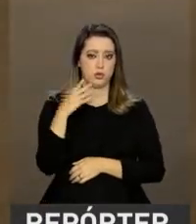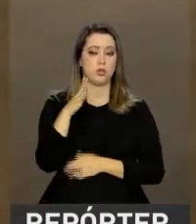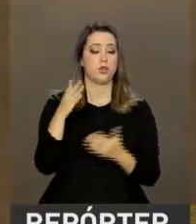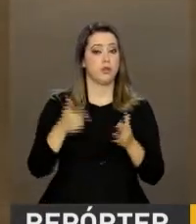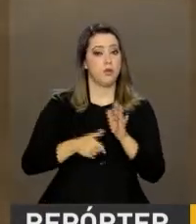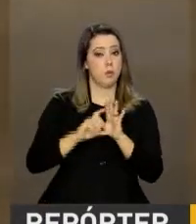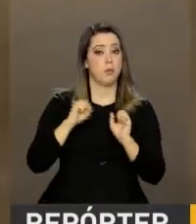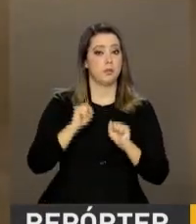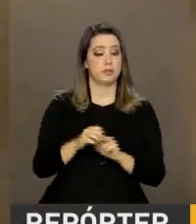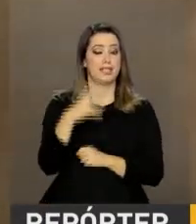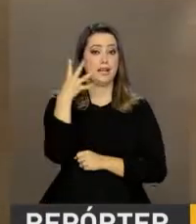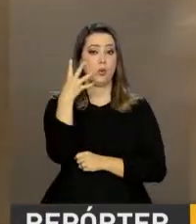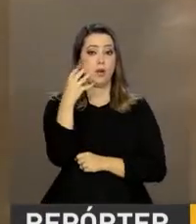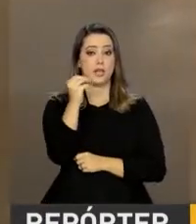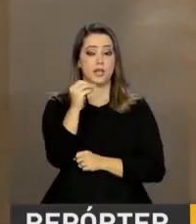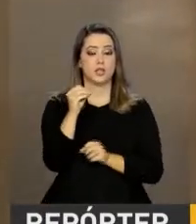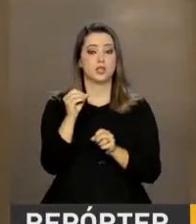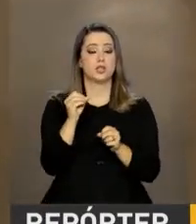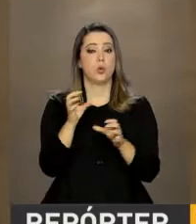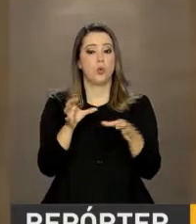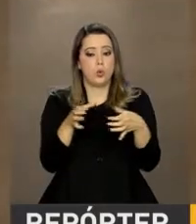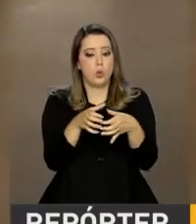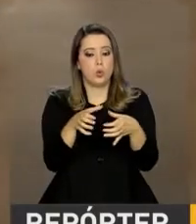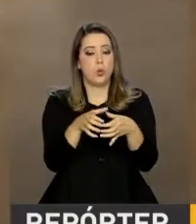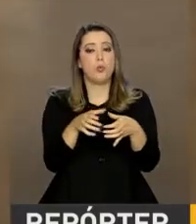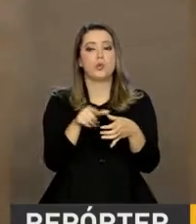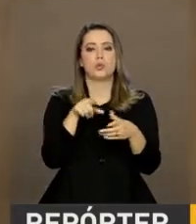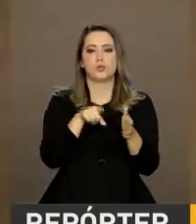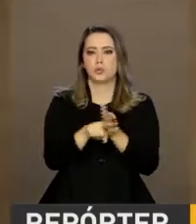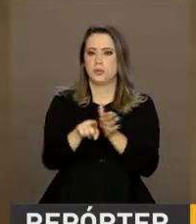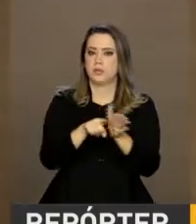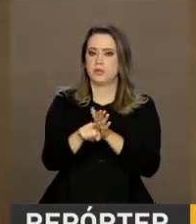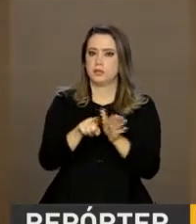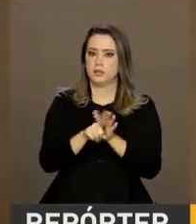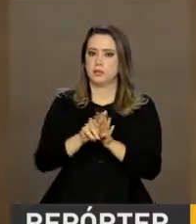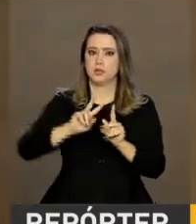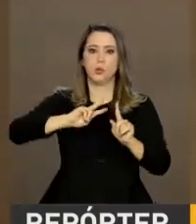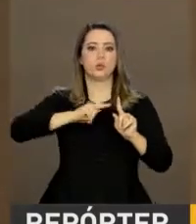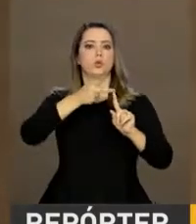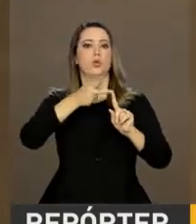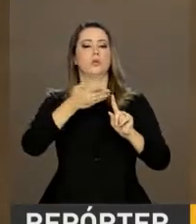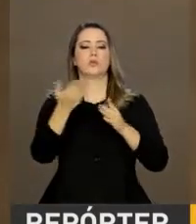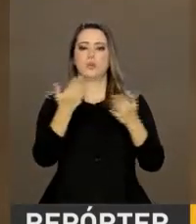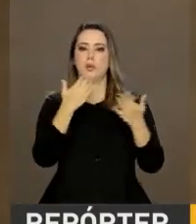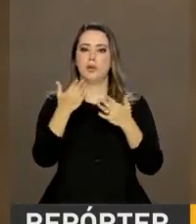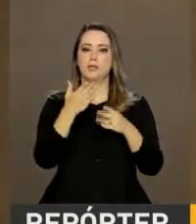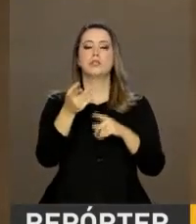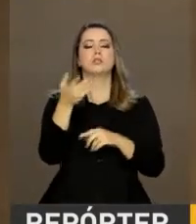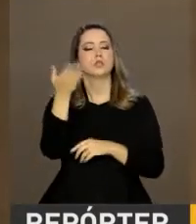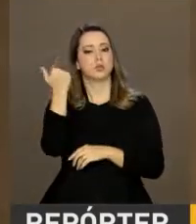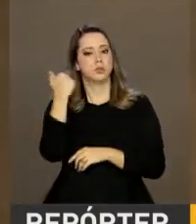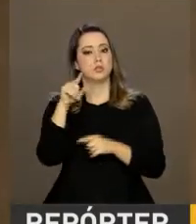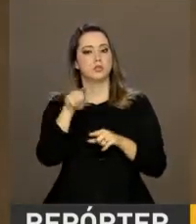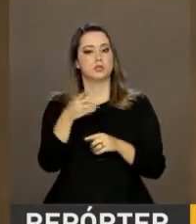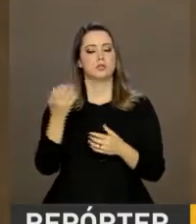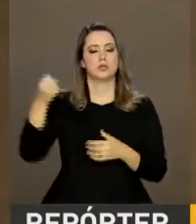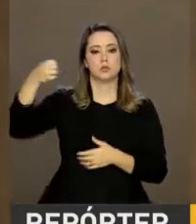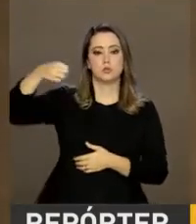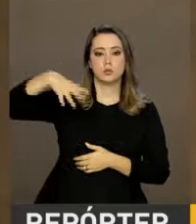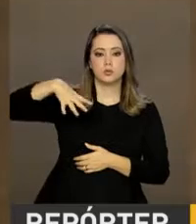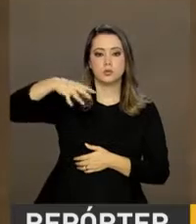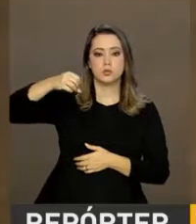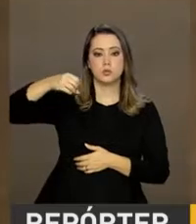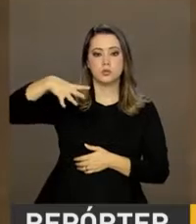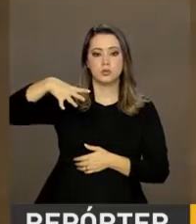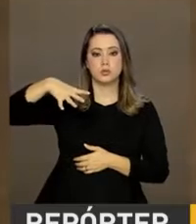estações de pesquisa o dobro da capacidade do outro acelerador ea característica dos raios x que